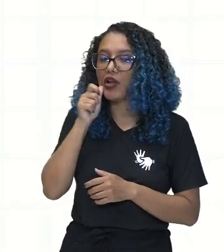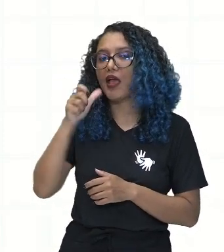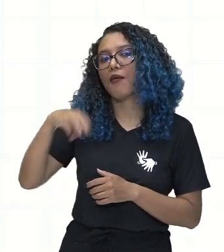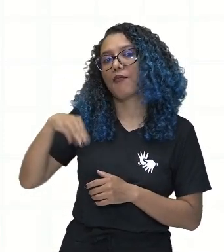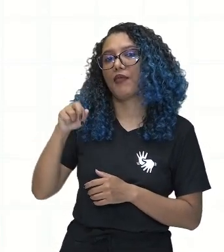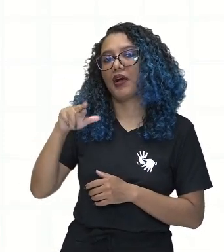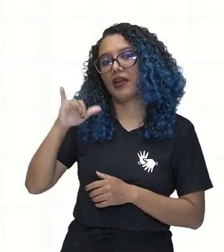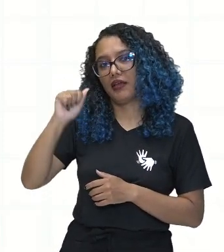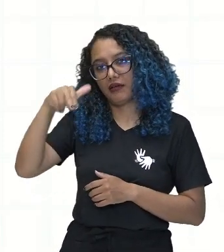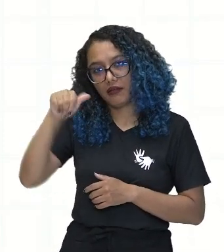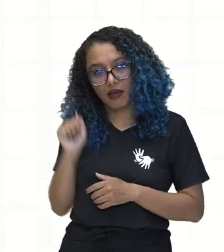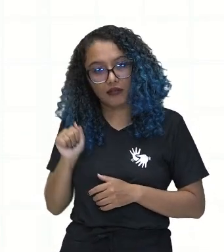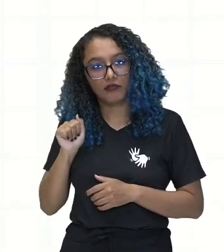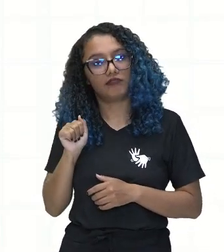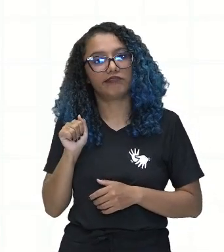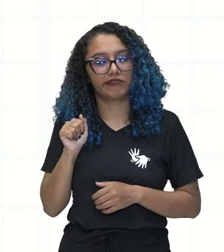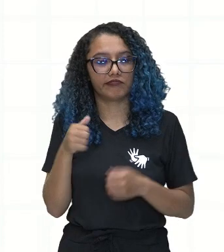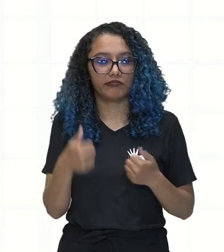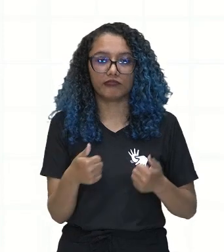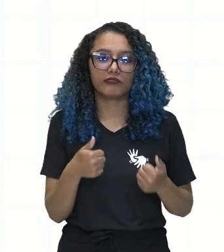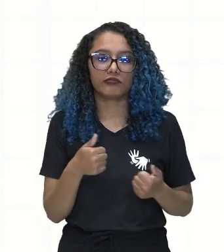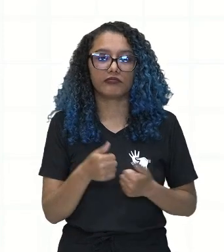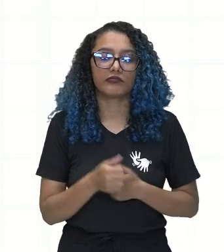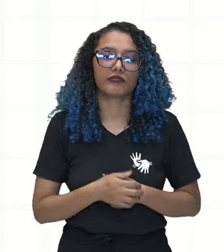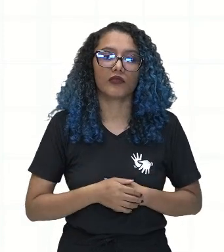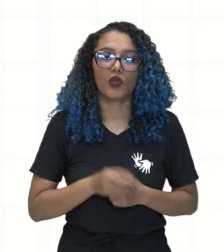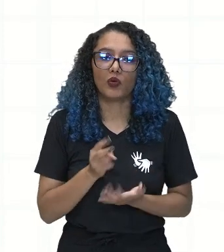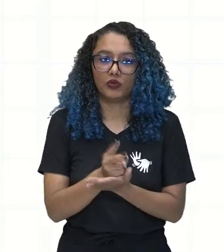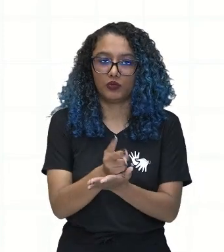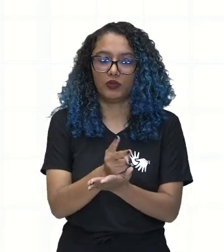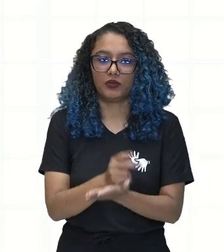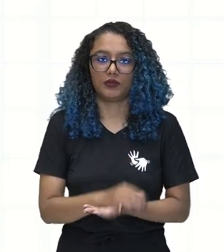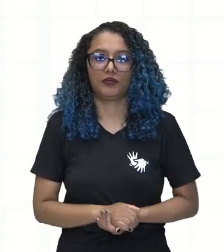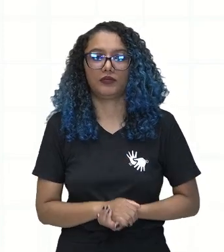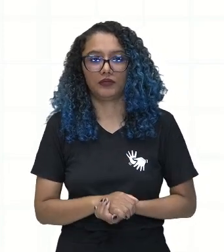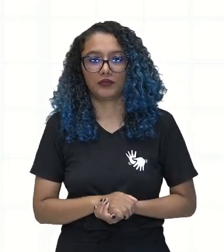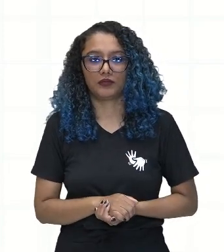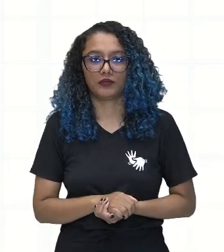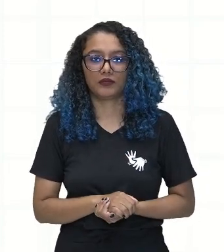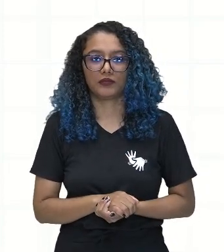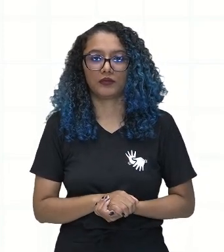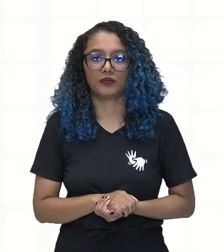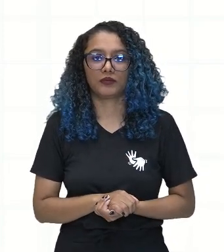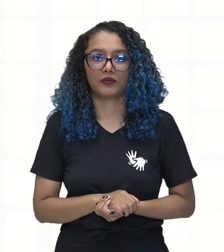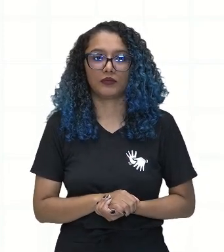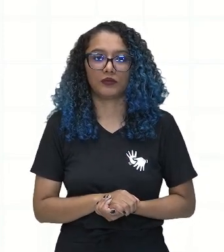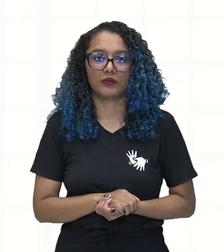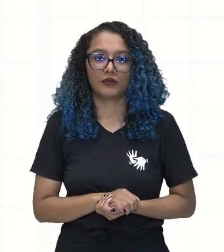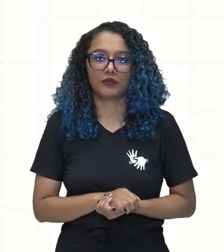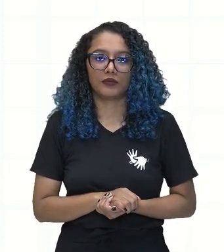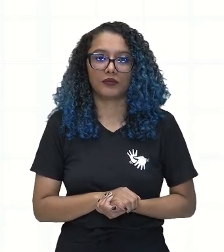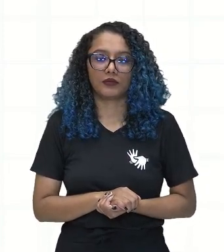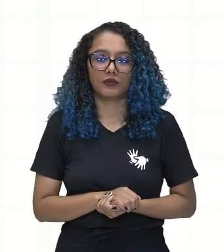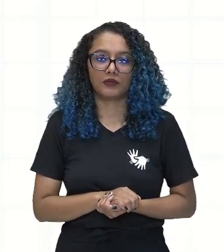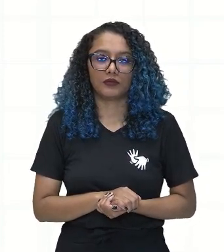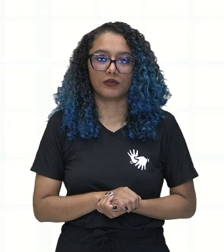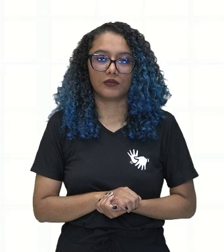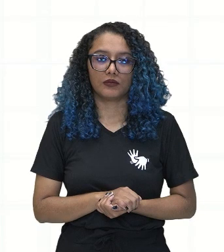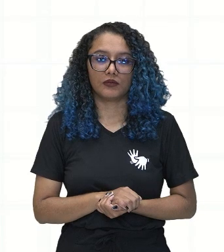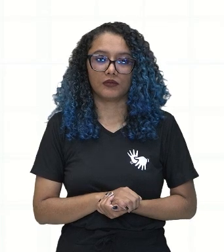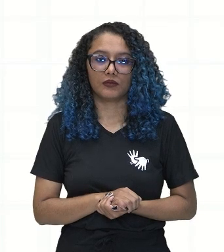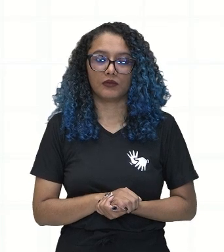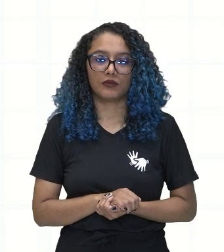o verbo, ok? Muito bem. Prosseguindo agora. Então, o que nós sabemos aí até agora? Dessa relação